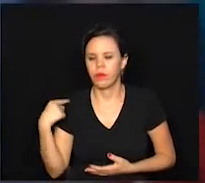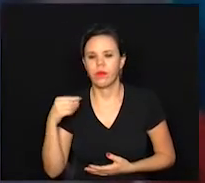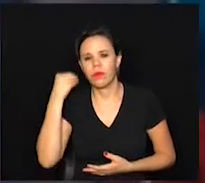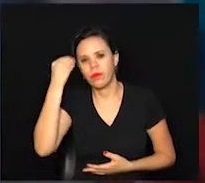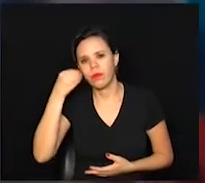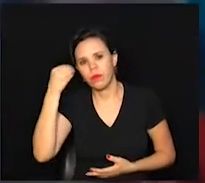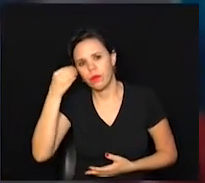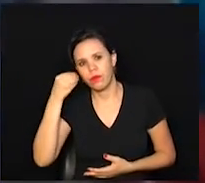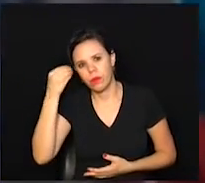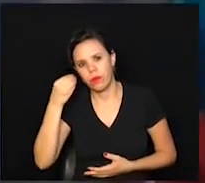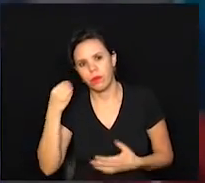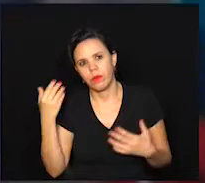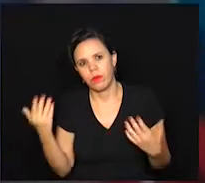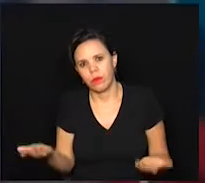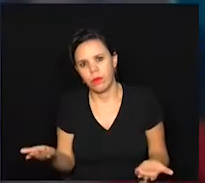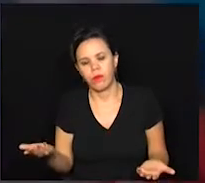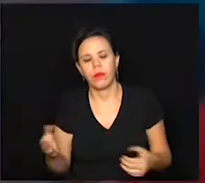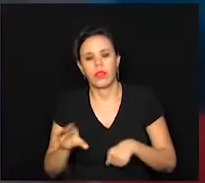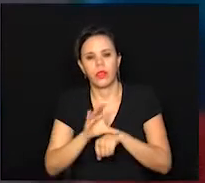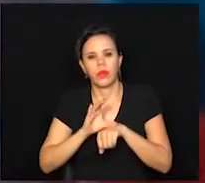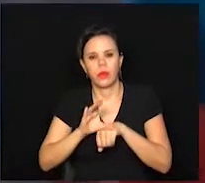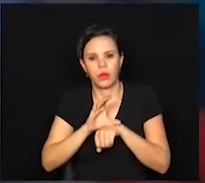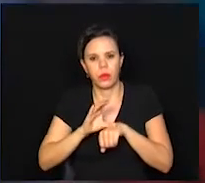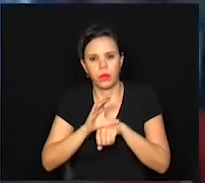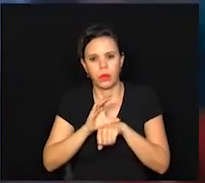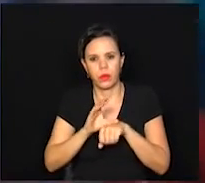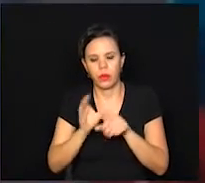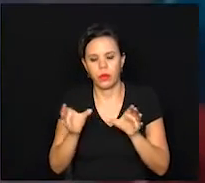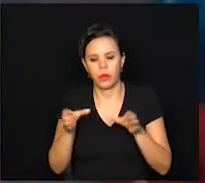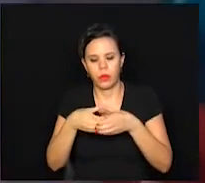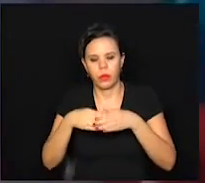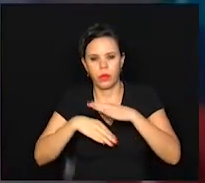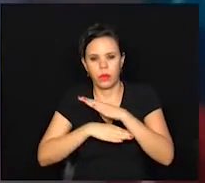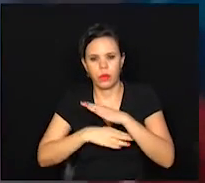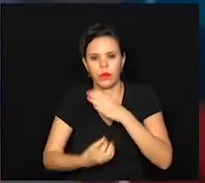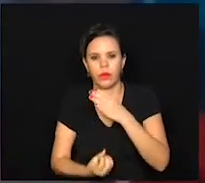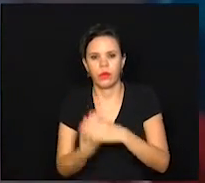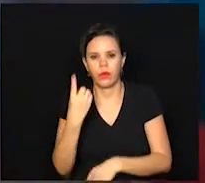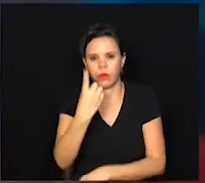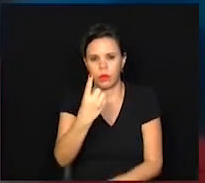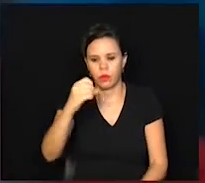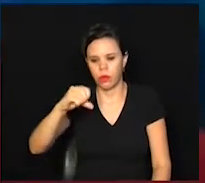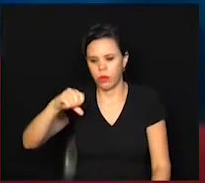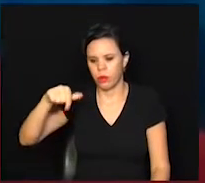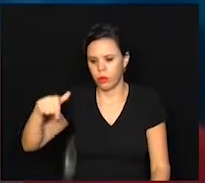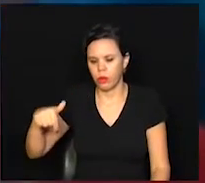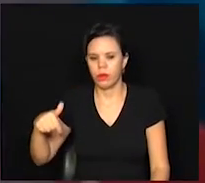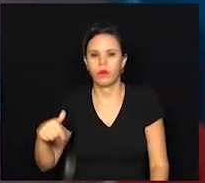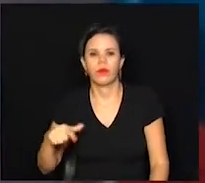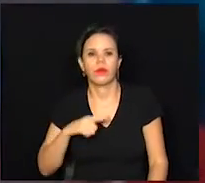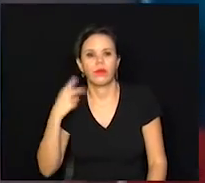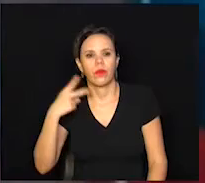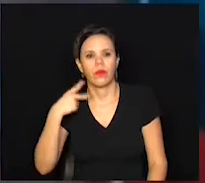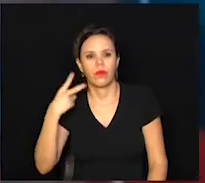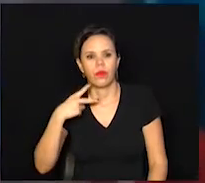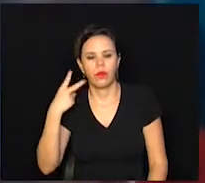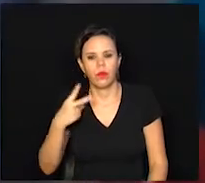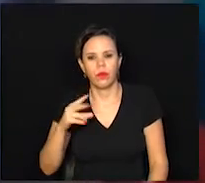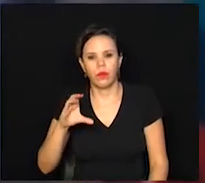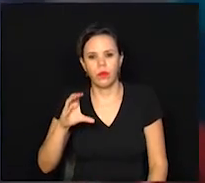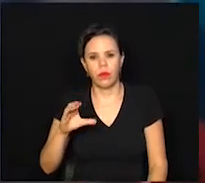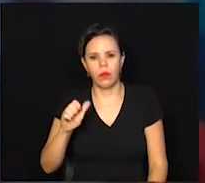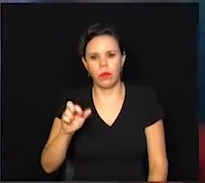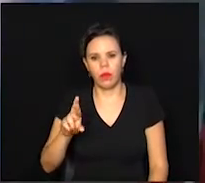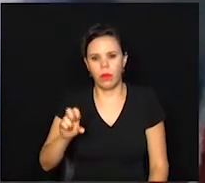experiência quando, da constituição desta comissão, em 1997, então o vereador Carlos Signorelli